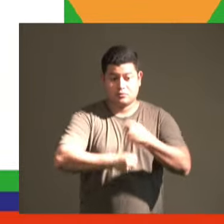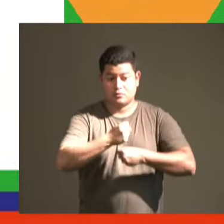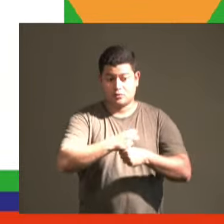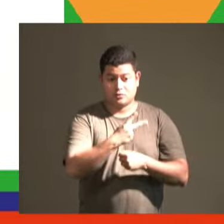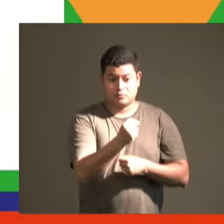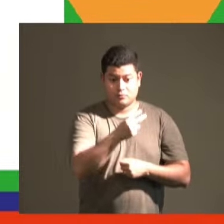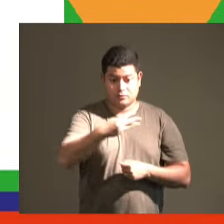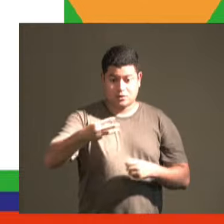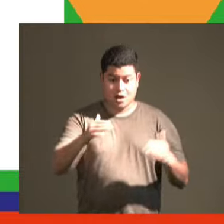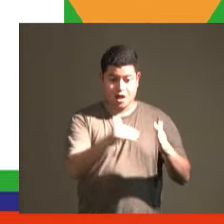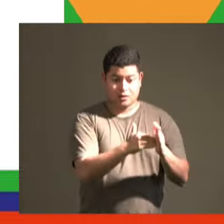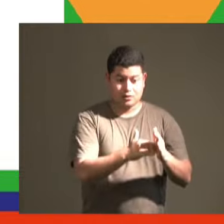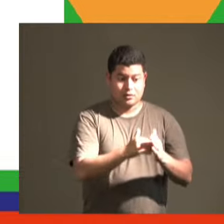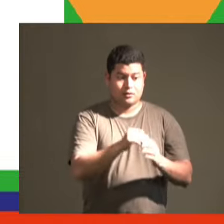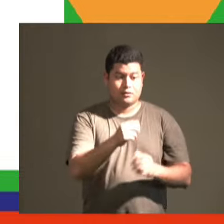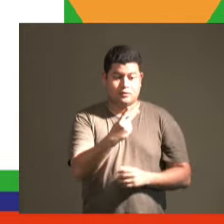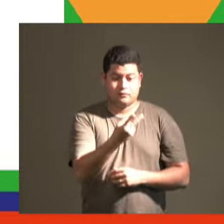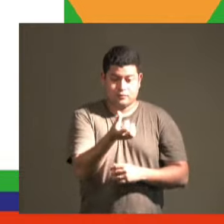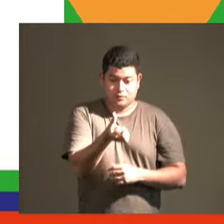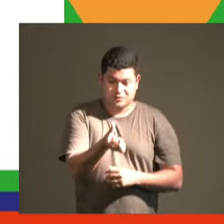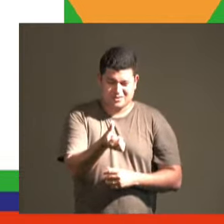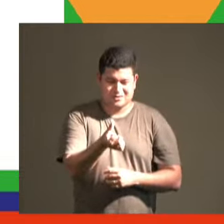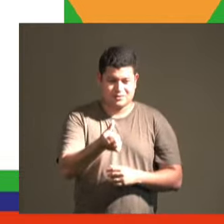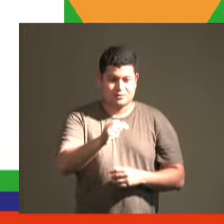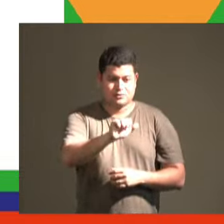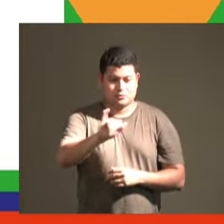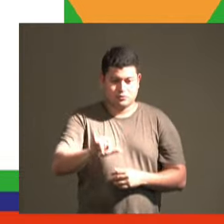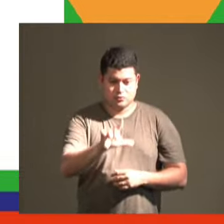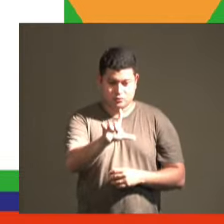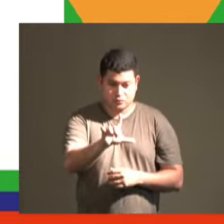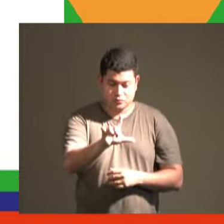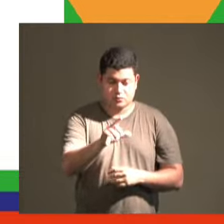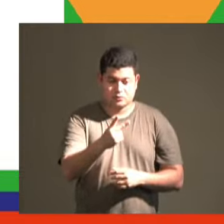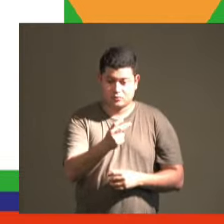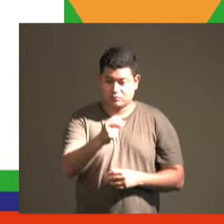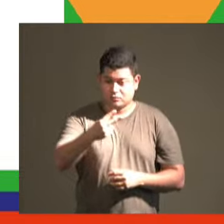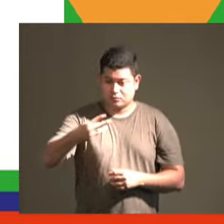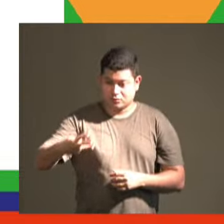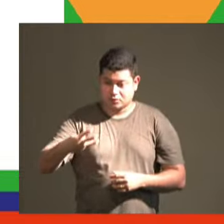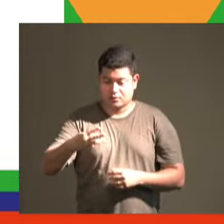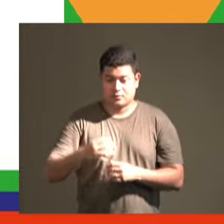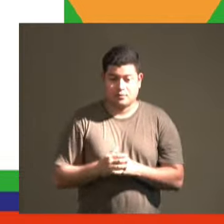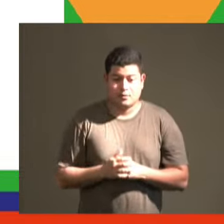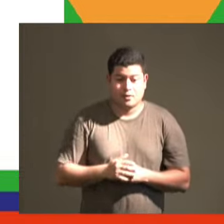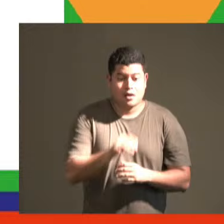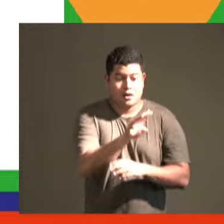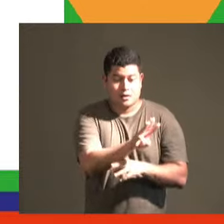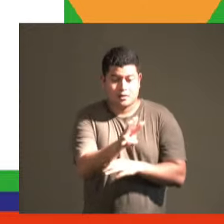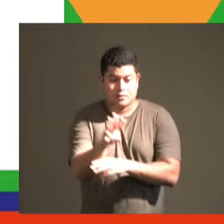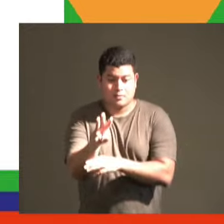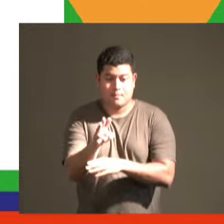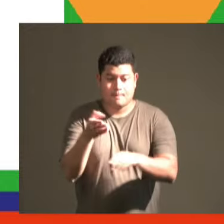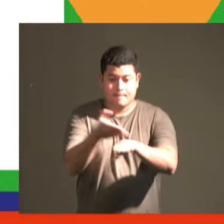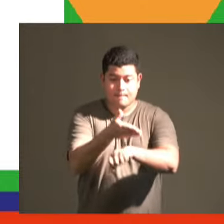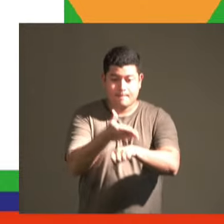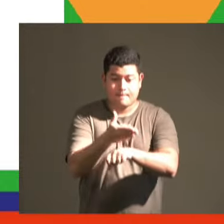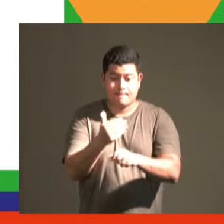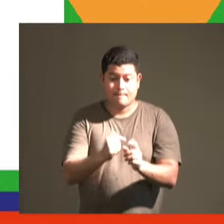26 de junho e 26 de julho de 2023, na plataforma Participa Mais Brasil e no sítio do MDHC, que resultou em